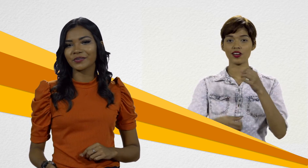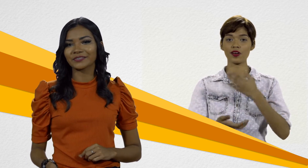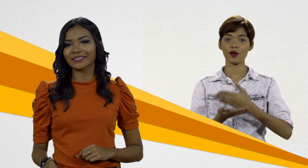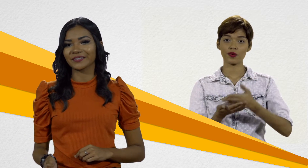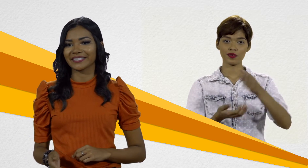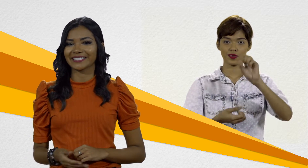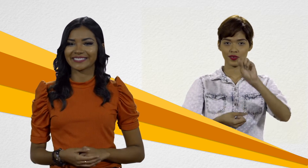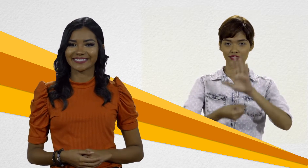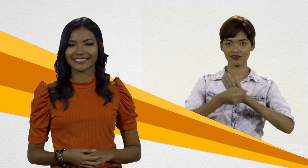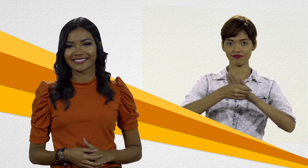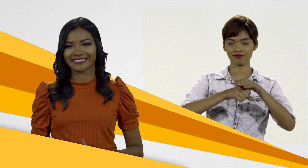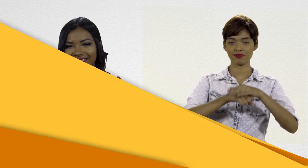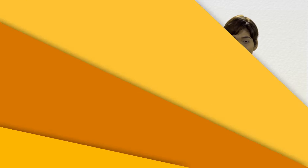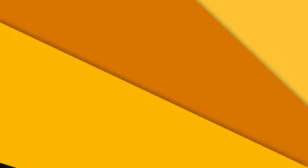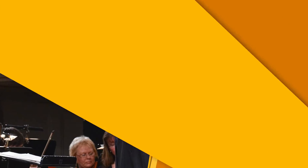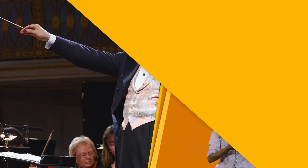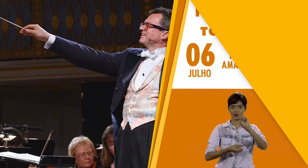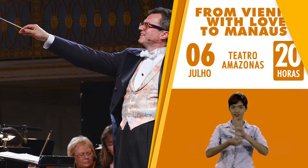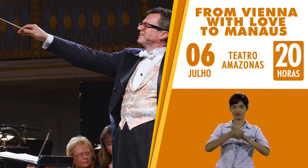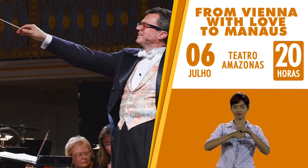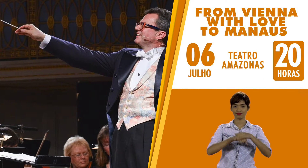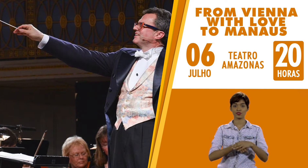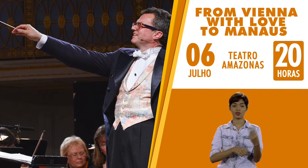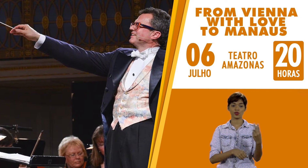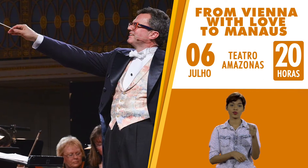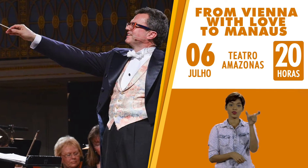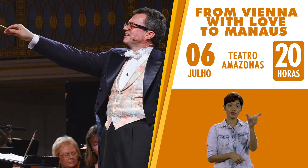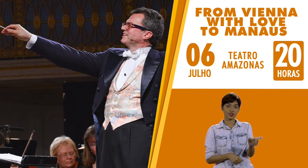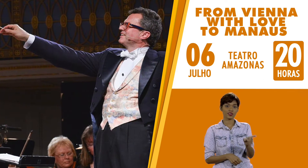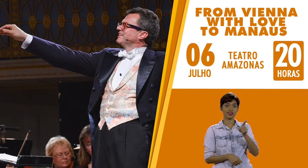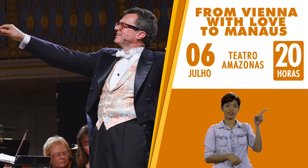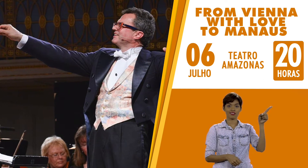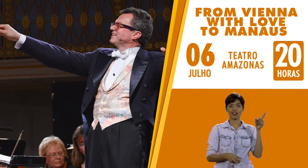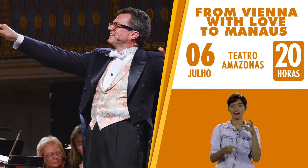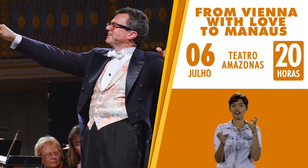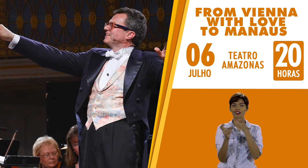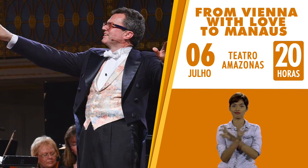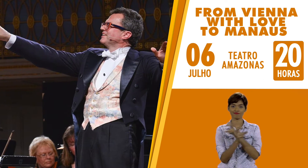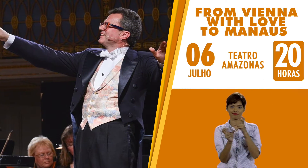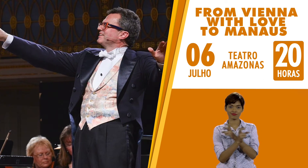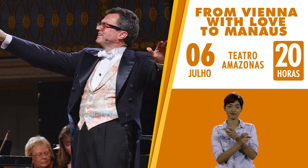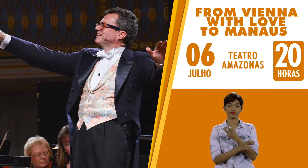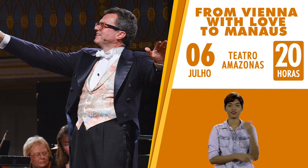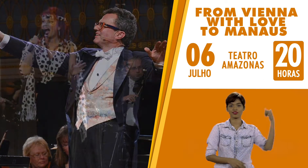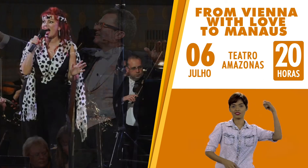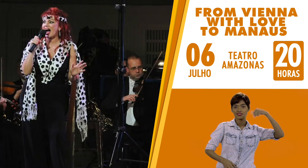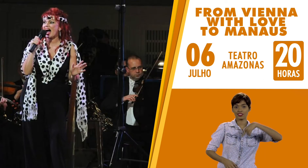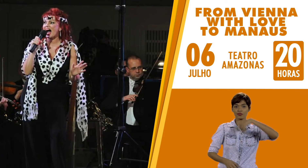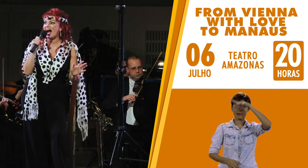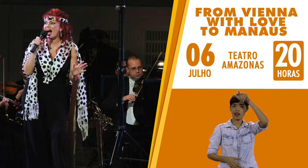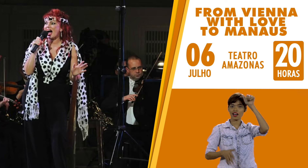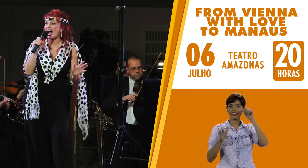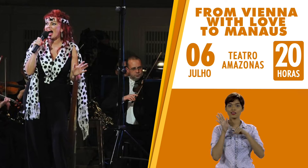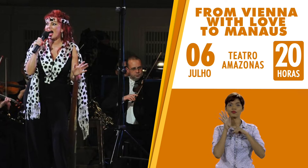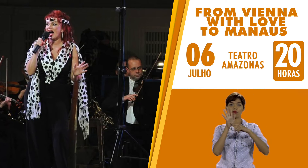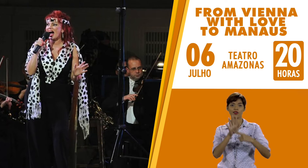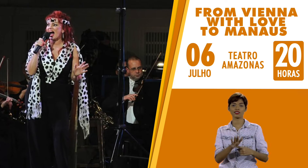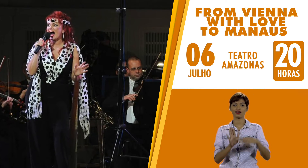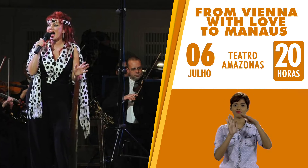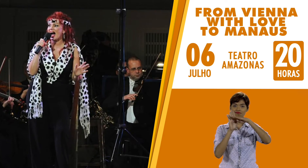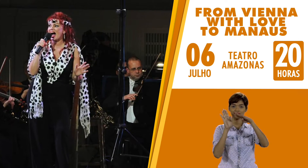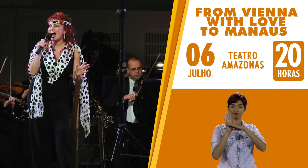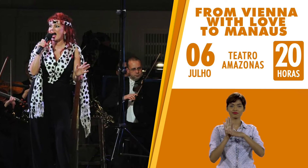partir das 8 da noite brondby na oi velox ronalsa contará com um repertório especial de música clássica